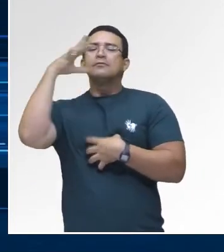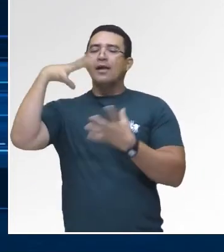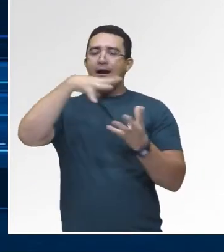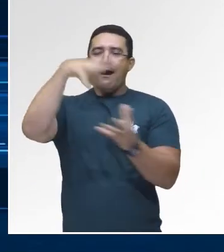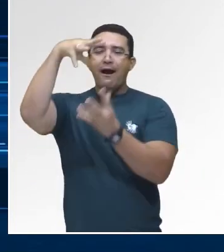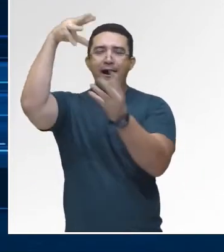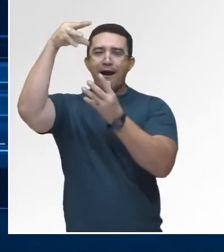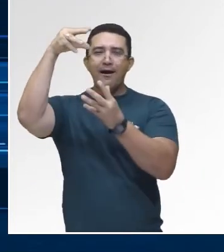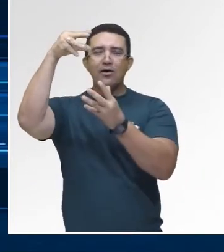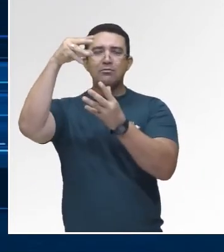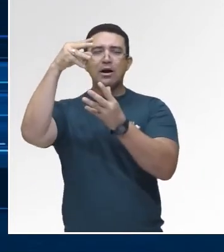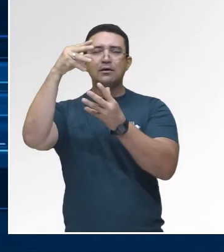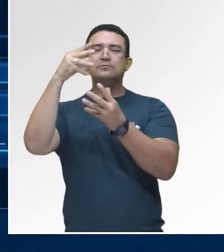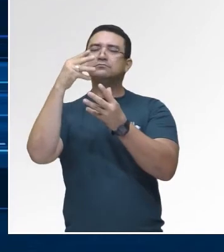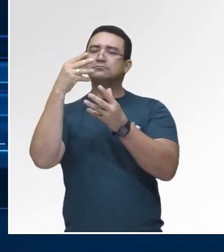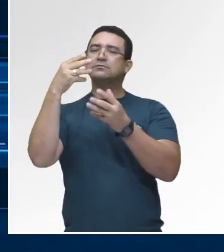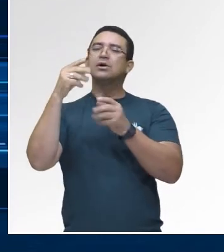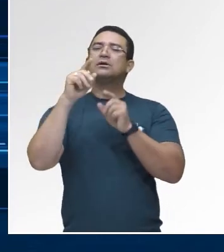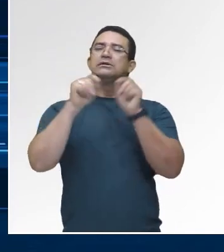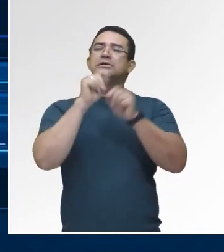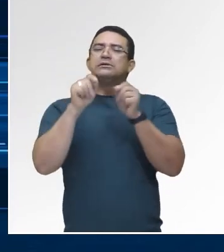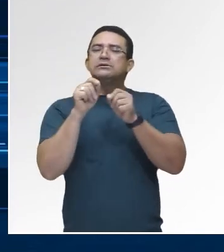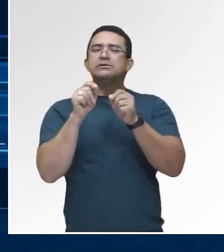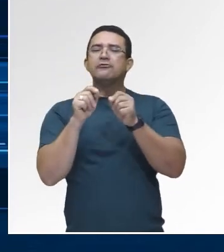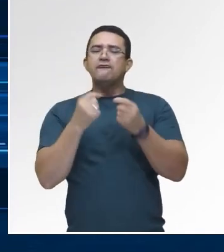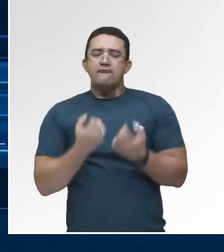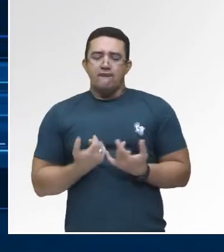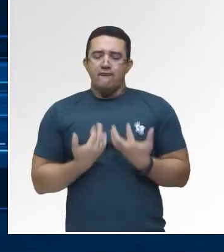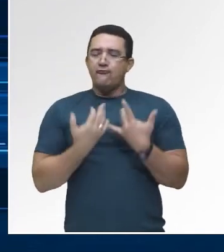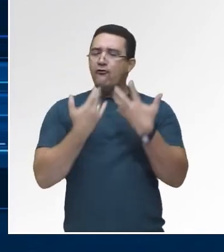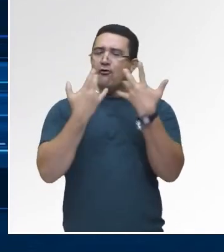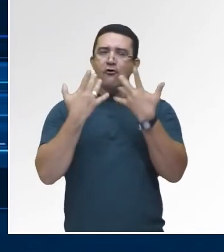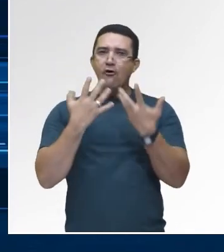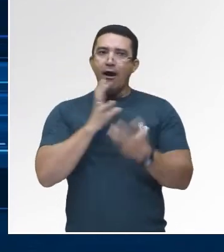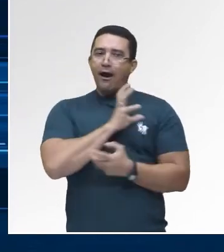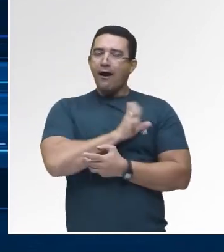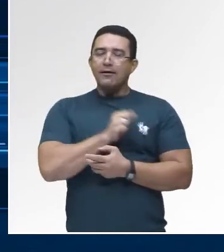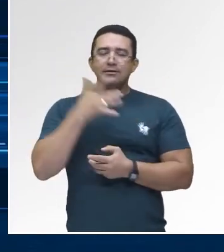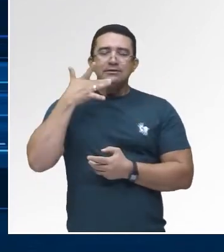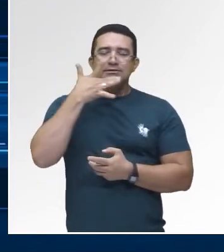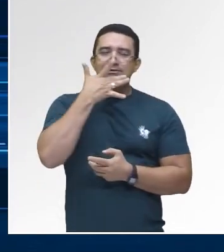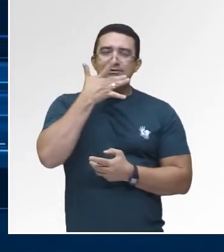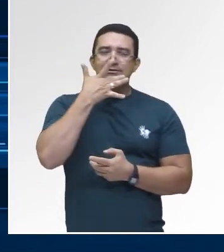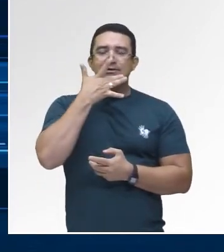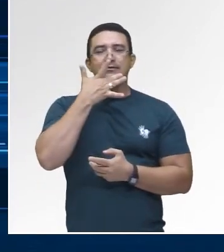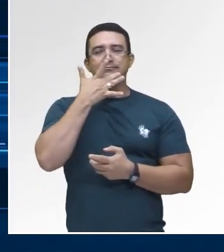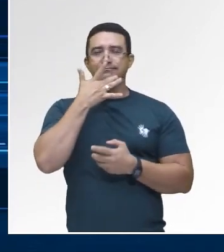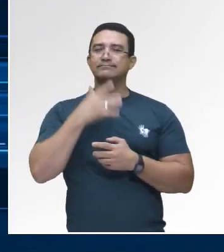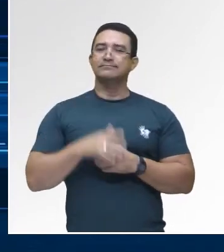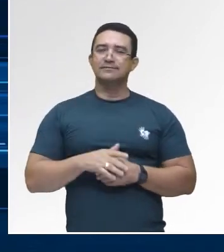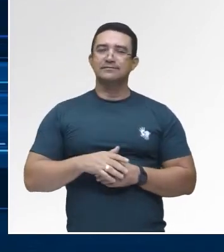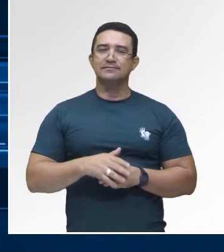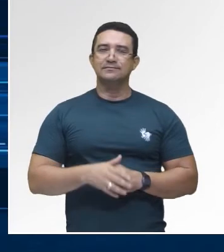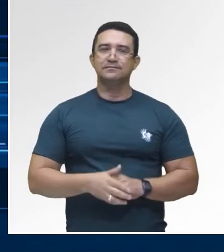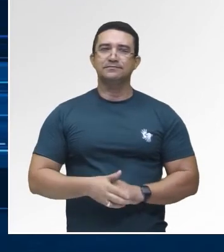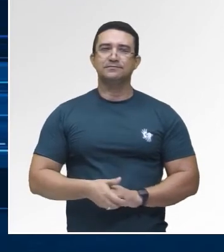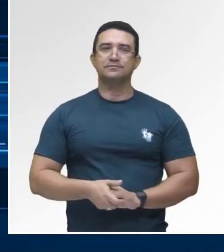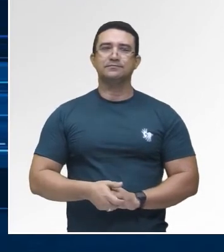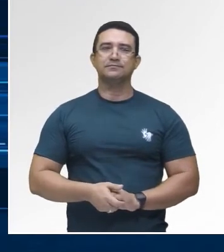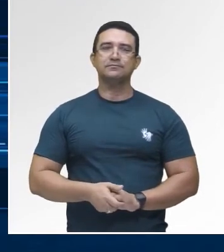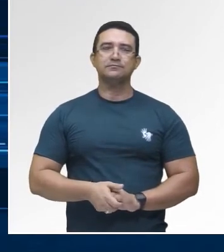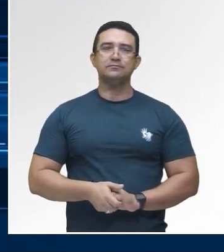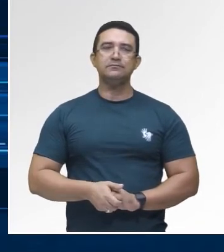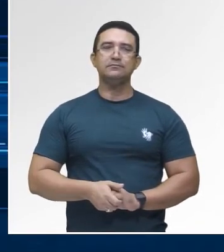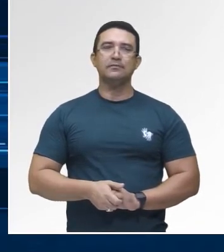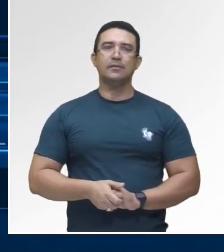presente esse fogo de amor delicioso. Caramba, hein? Muito bem, vamos prosseguindo?